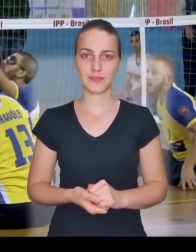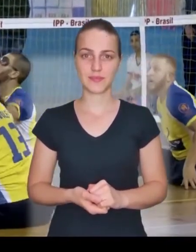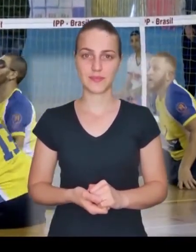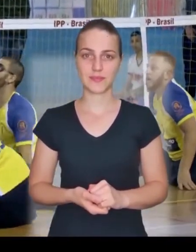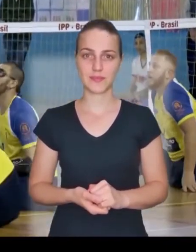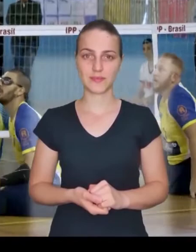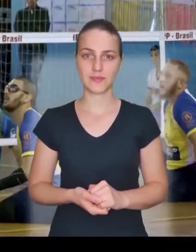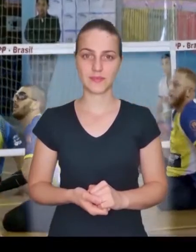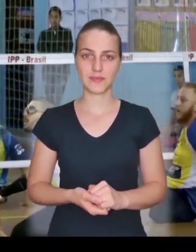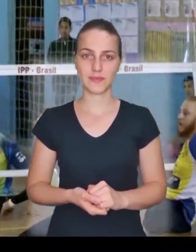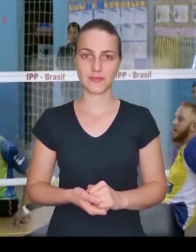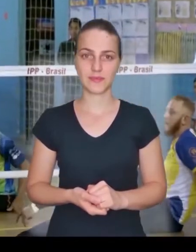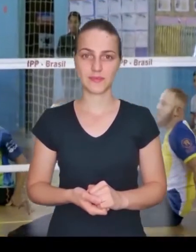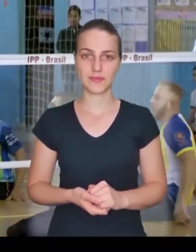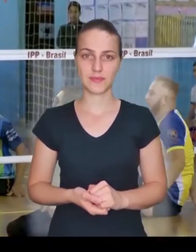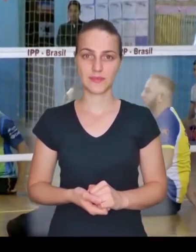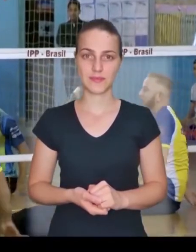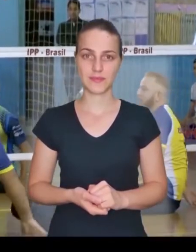quadra assistindo ao jogo.